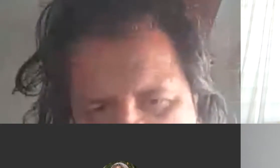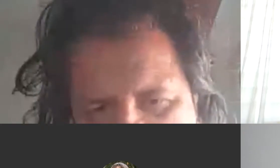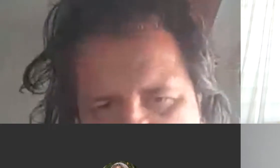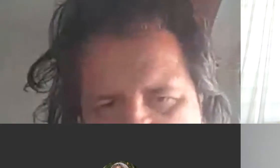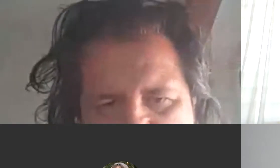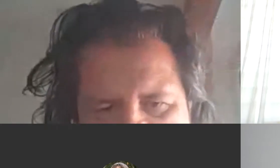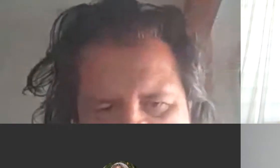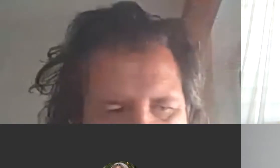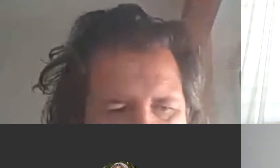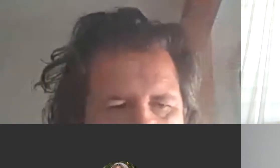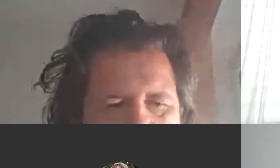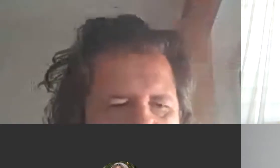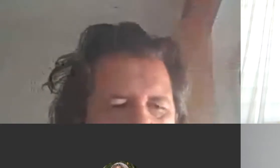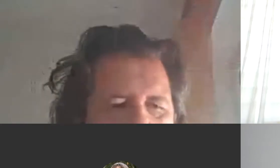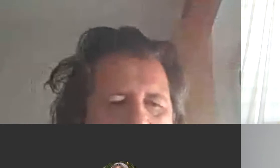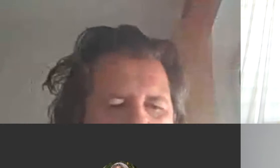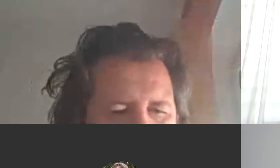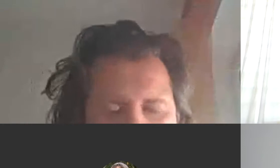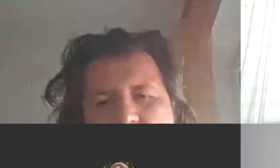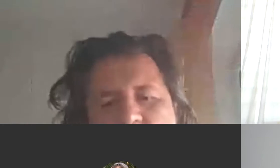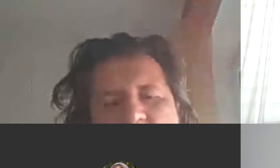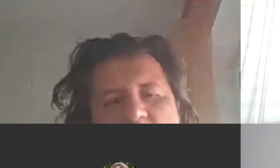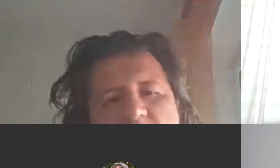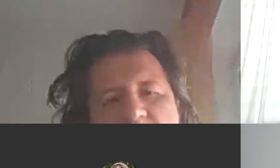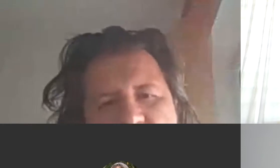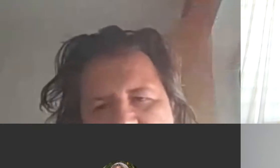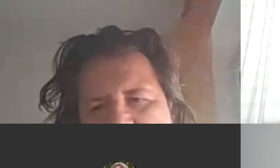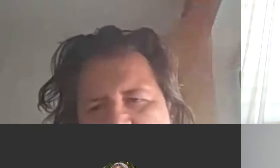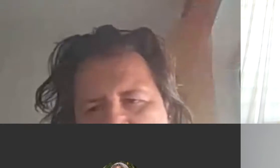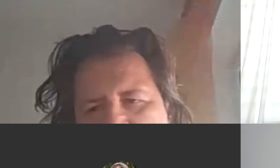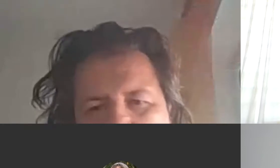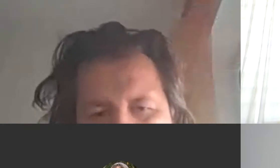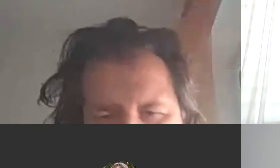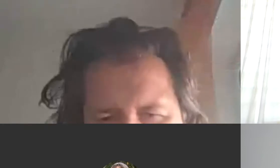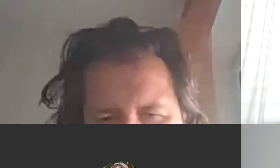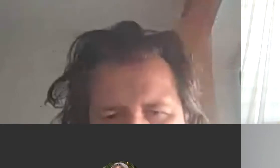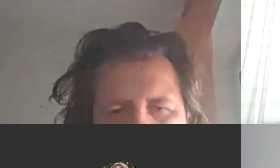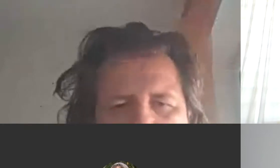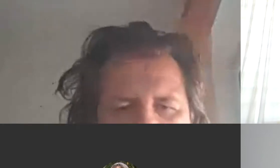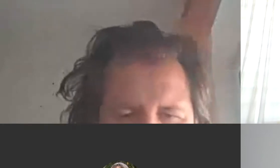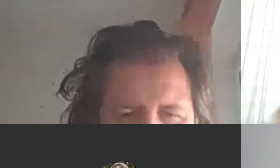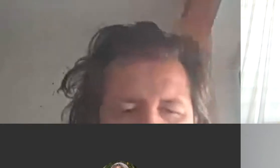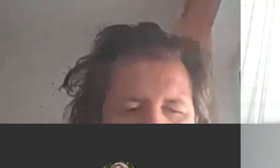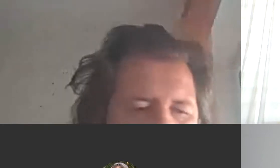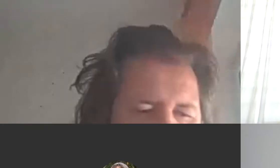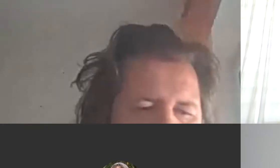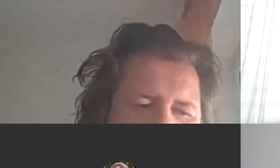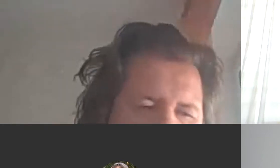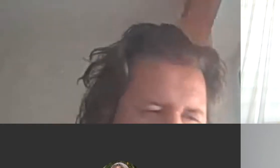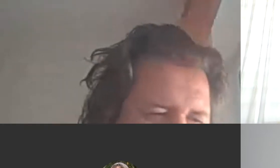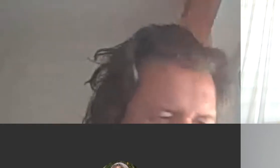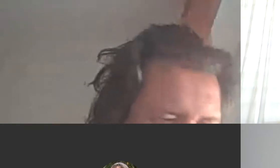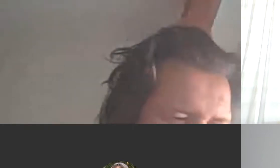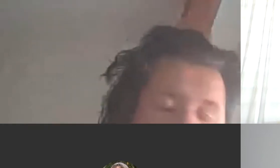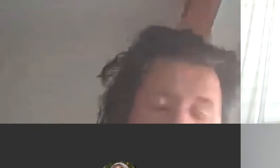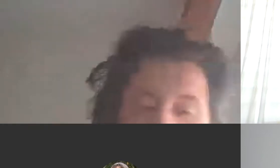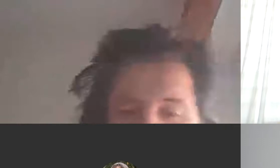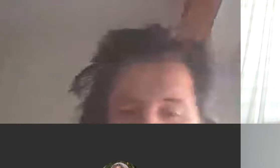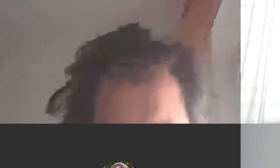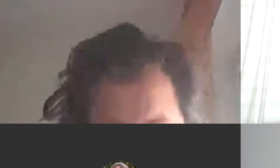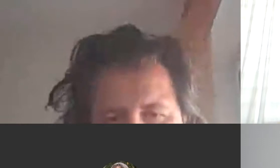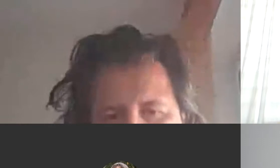emanação do processo de acesso a dados. Por exemplo, ter uma plataforma que de conteúdo compartilhado, no qual os alunos, além de